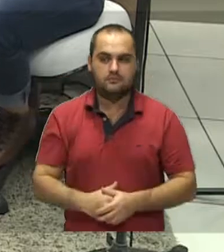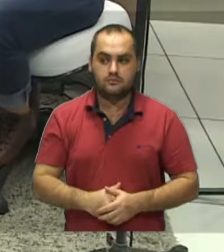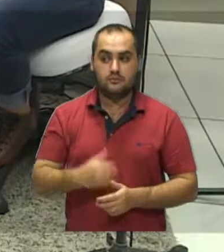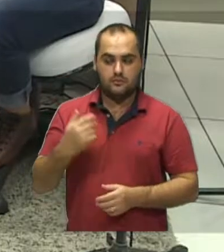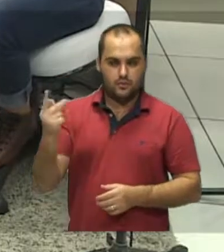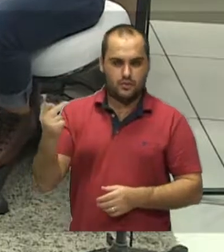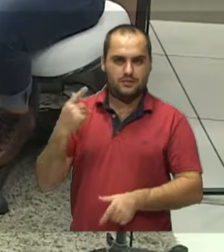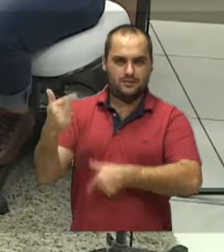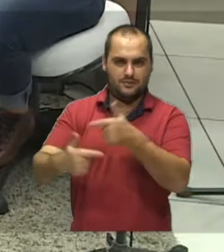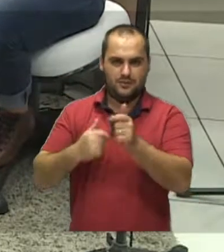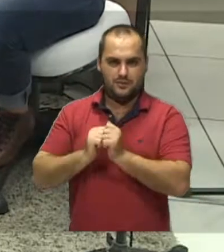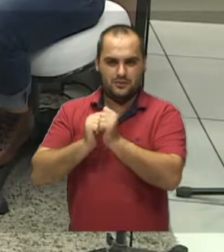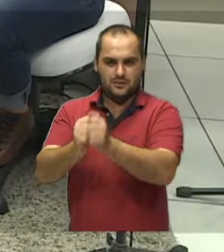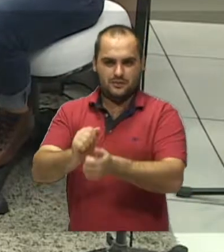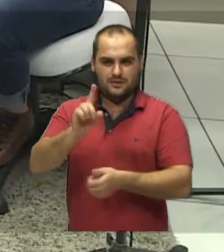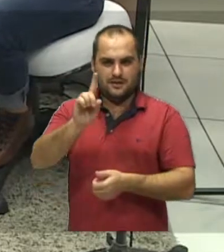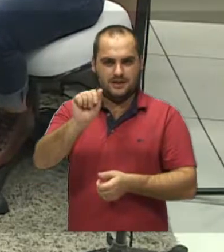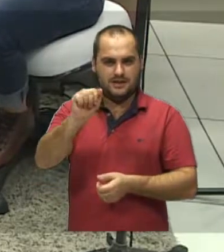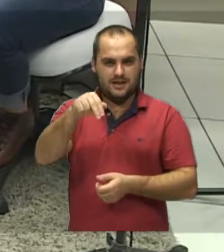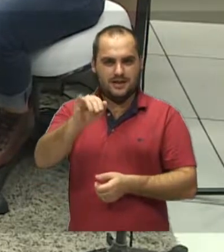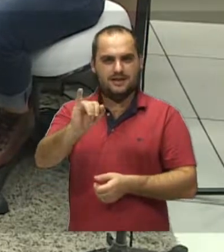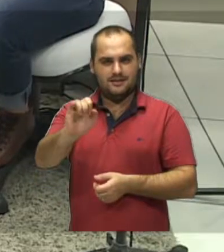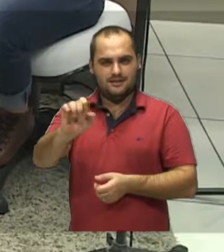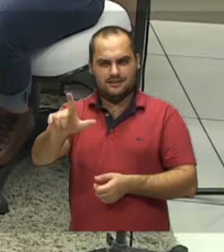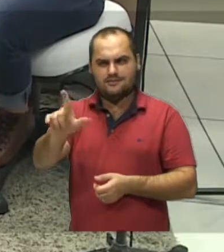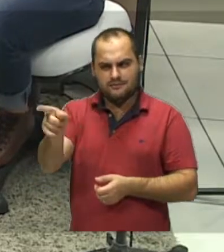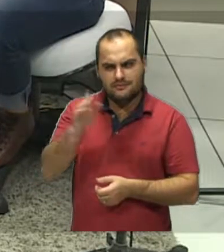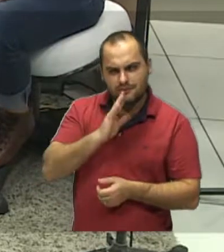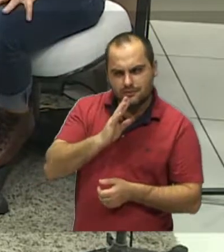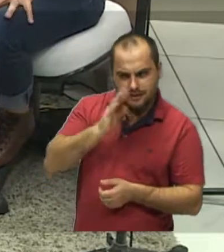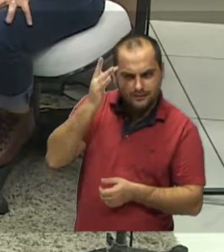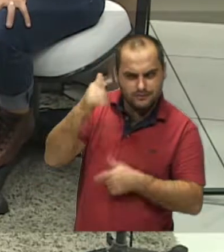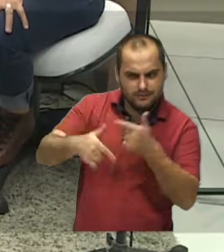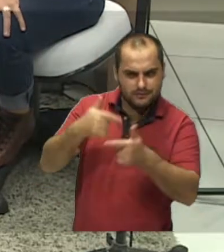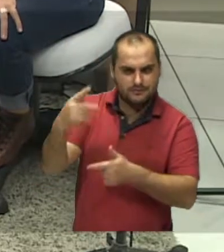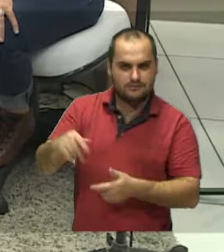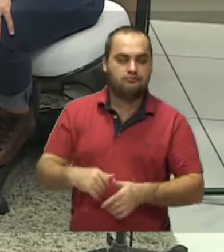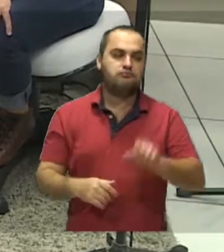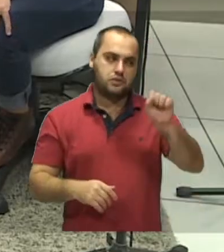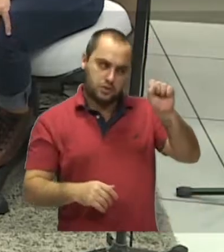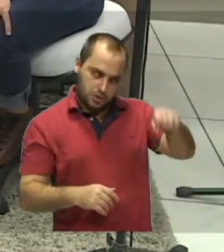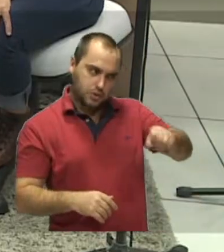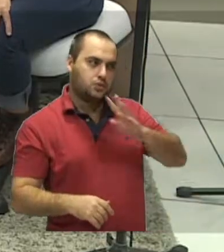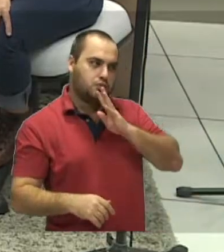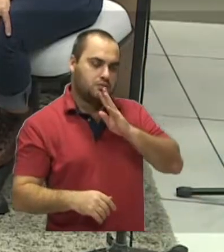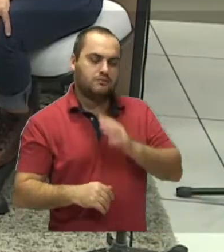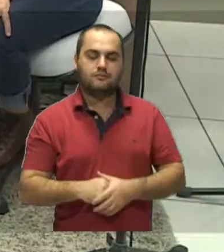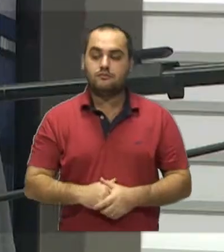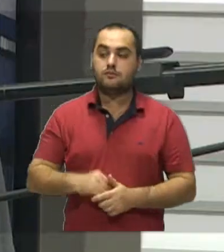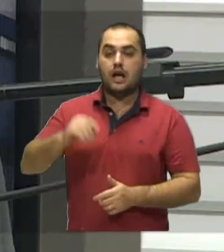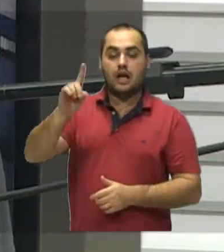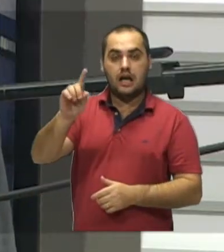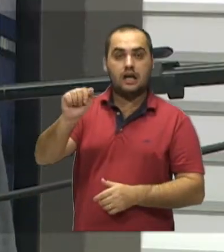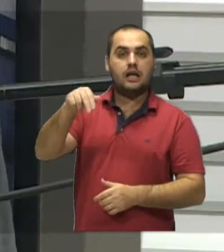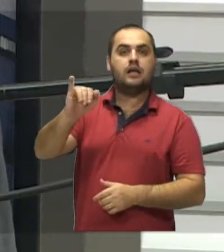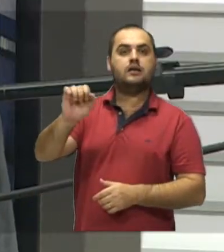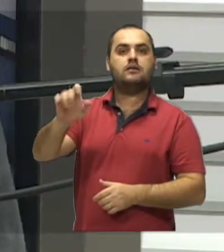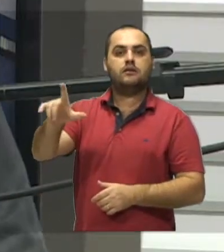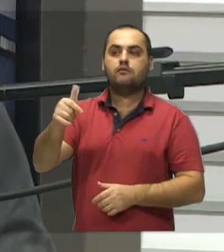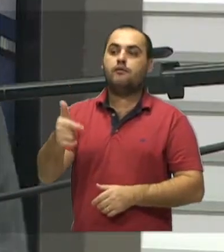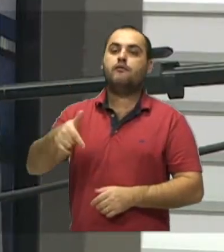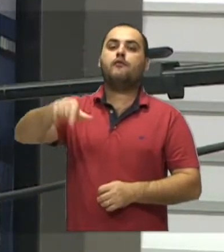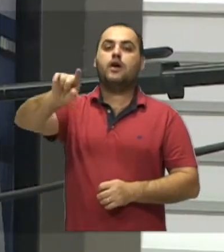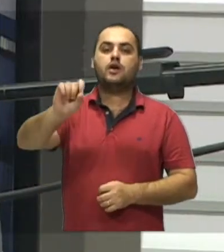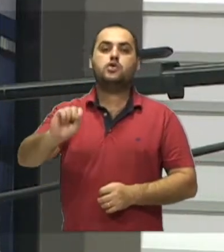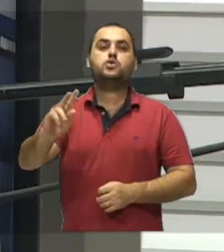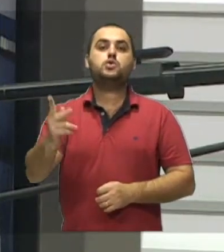um tempo, chamado Daniel Monteiro, que é daqui e tal, você deve conhecer o trabalho do Daniel. Claro, conhecemos, sim. Ele foi fazer um show lá em Brusque, num bar que